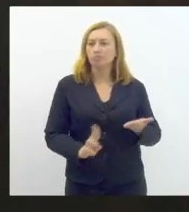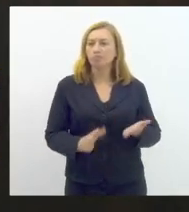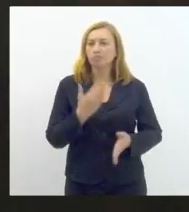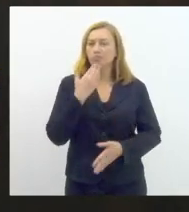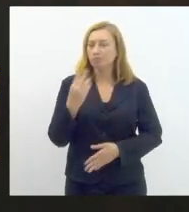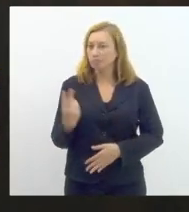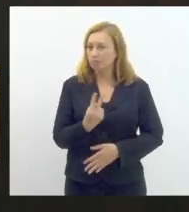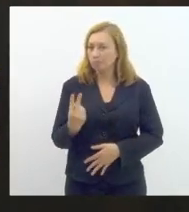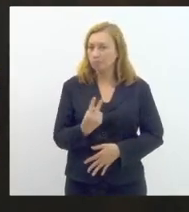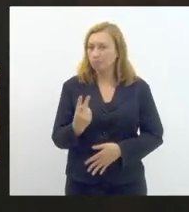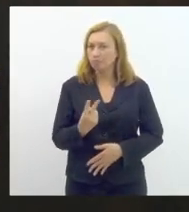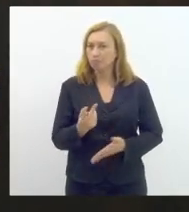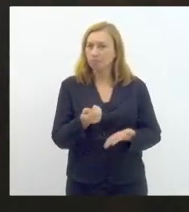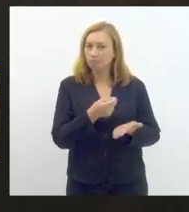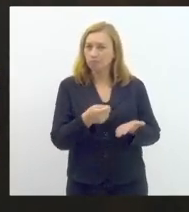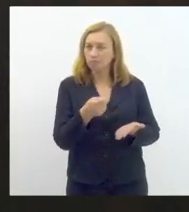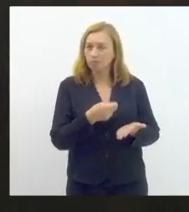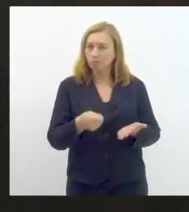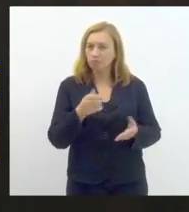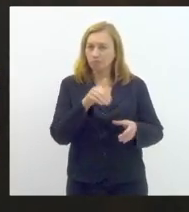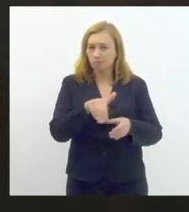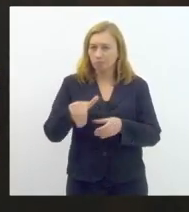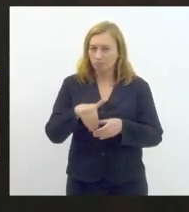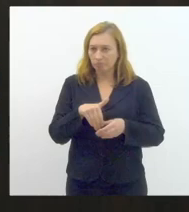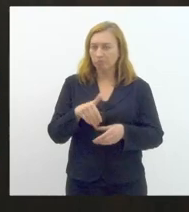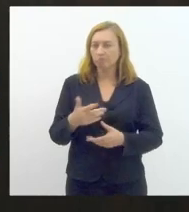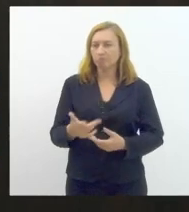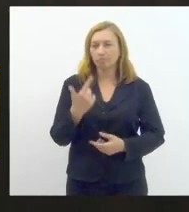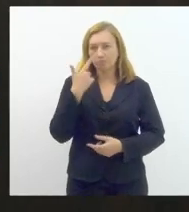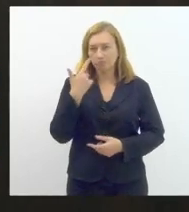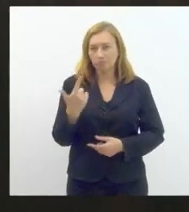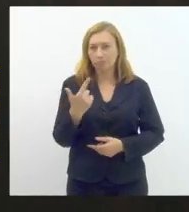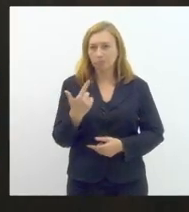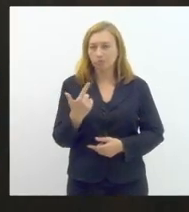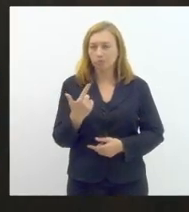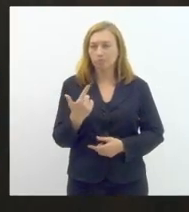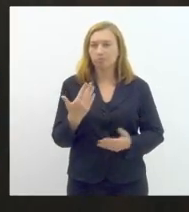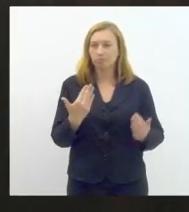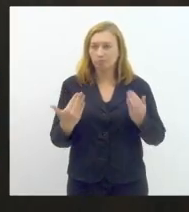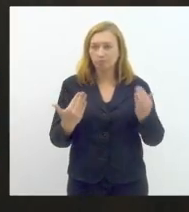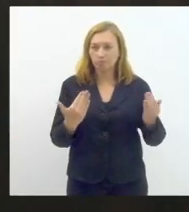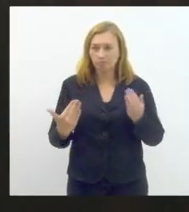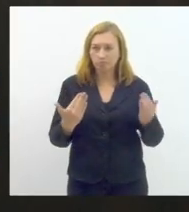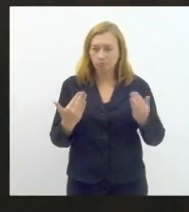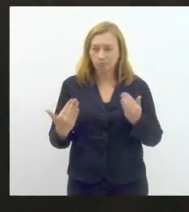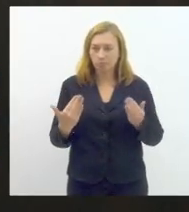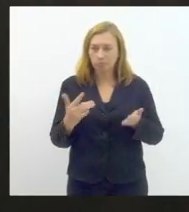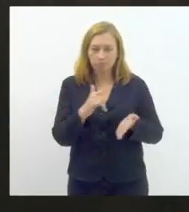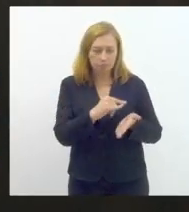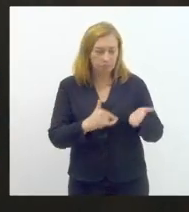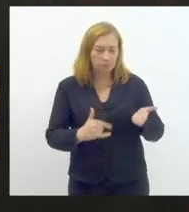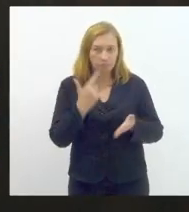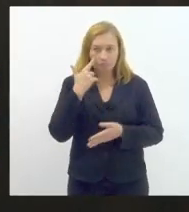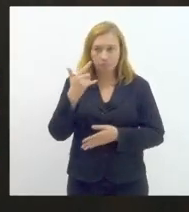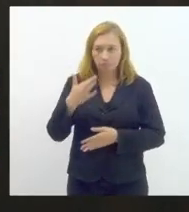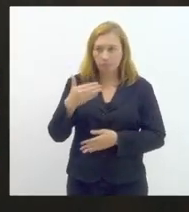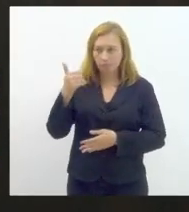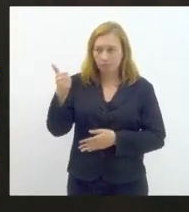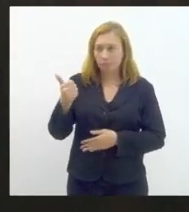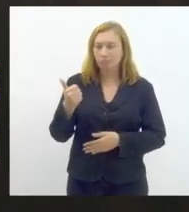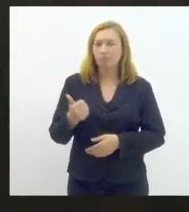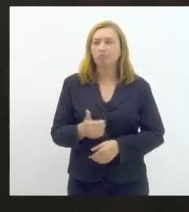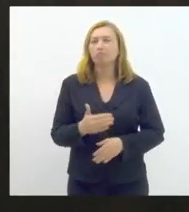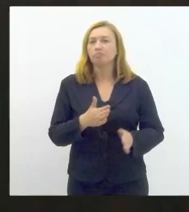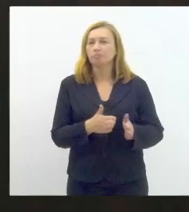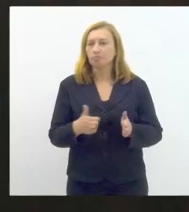que os dois vá marcando cada voto, para a gente depois comparar as duas listas e garantir a melhor lisura do